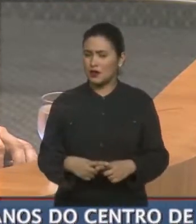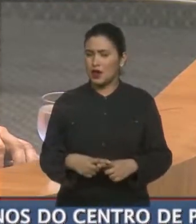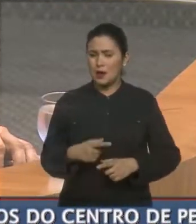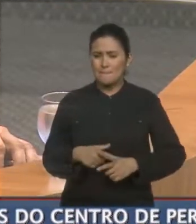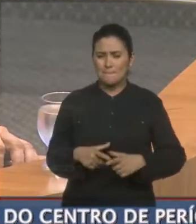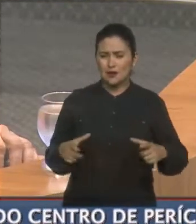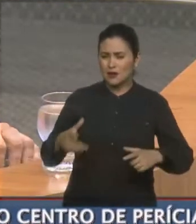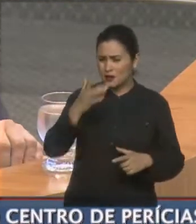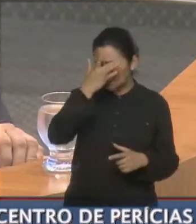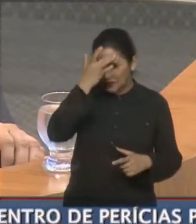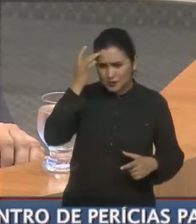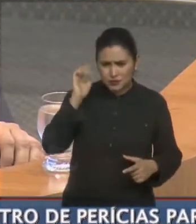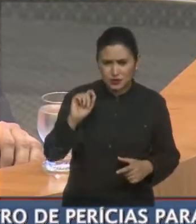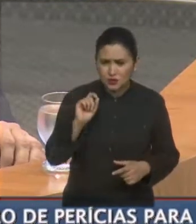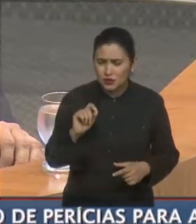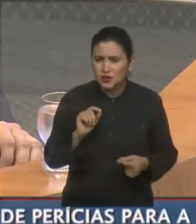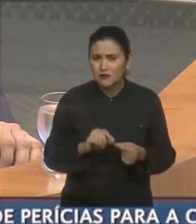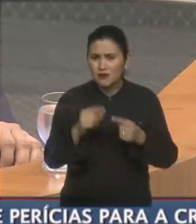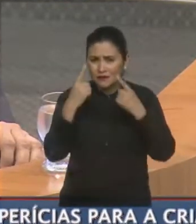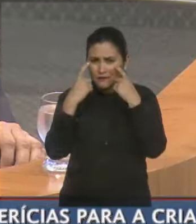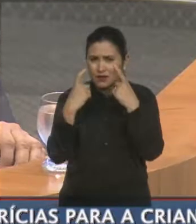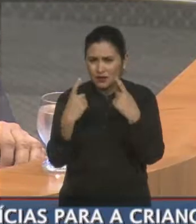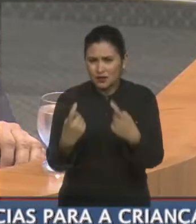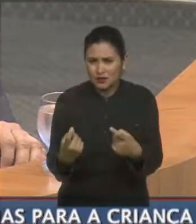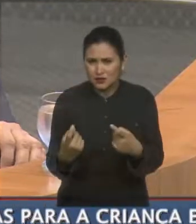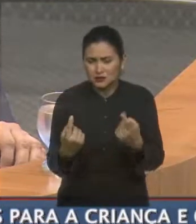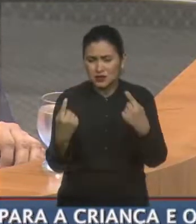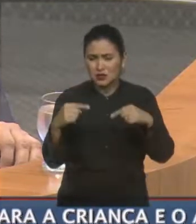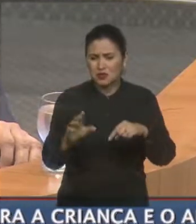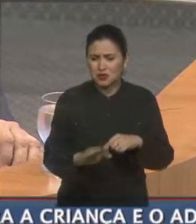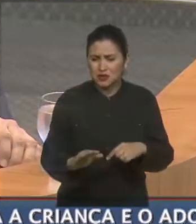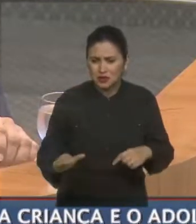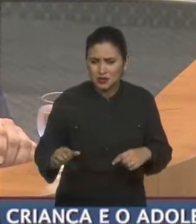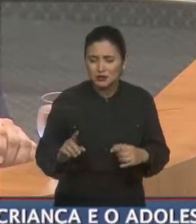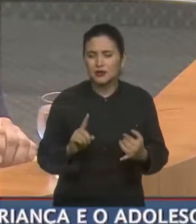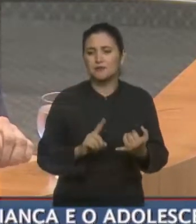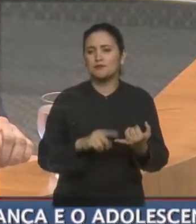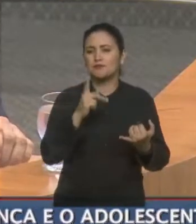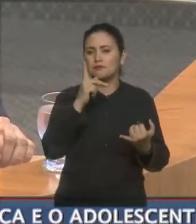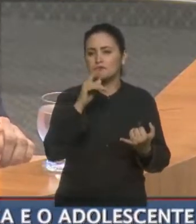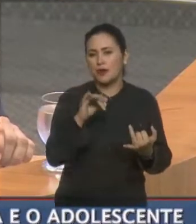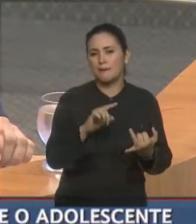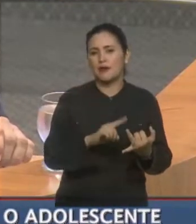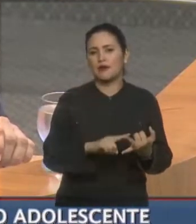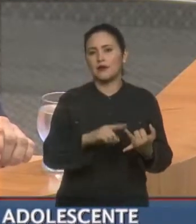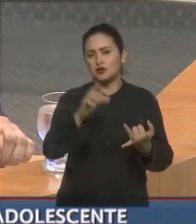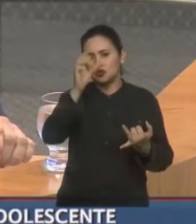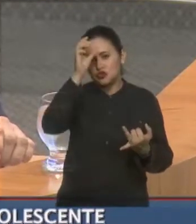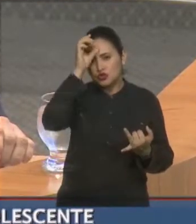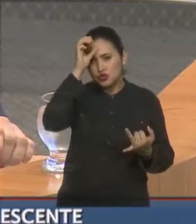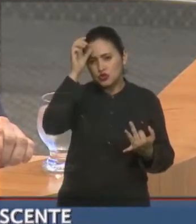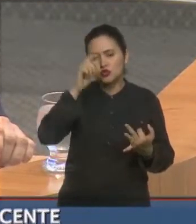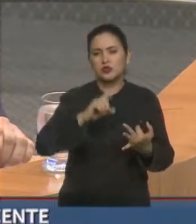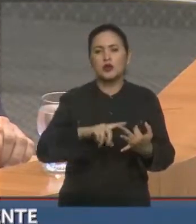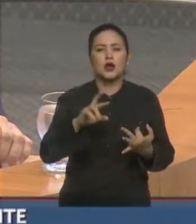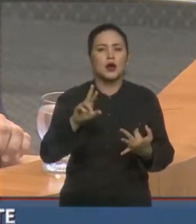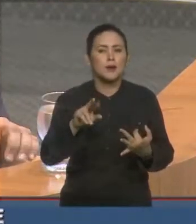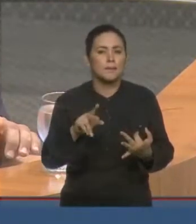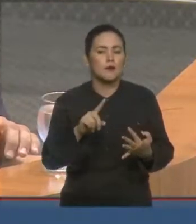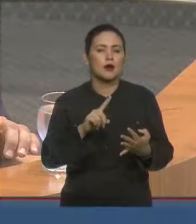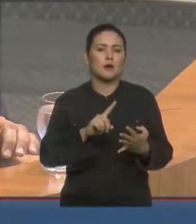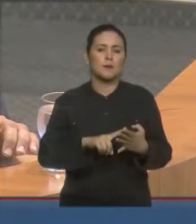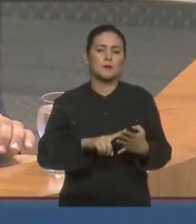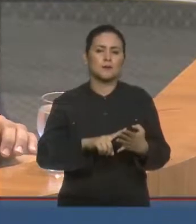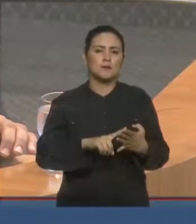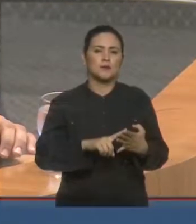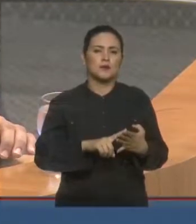adolescentes, são os pais, os tios, os irmãos, os primos e os amigos mais próximos. Ou seja,